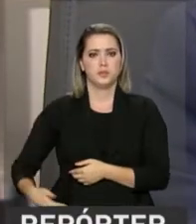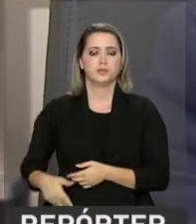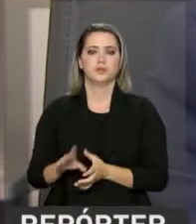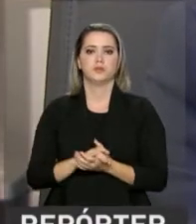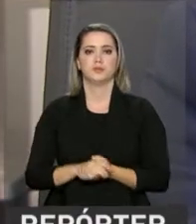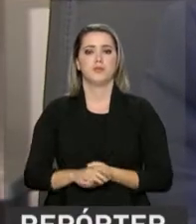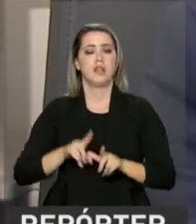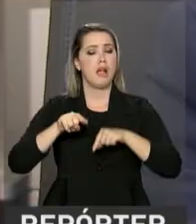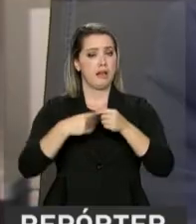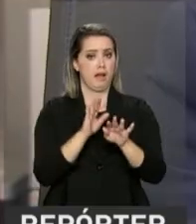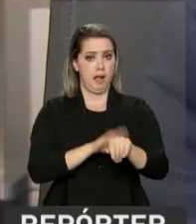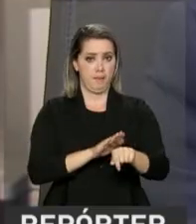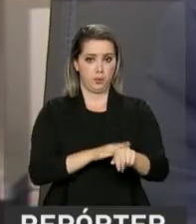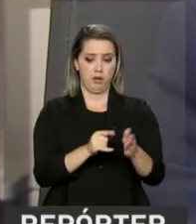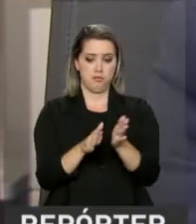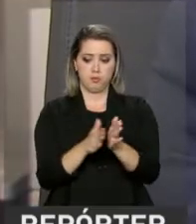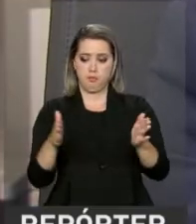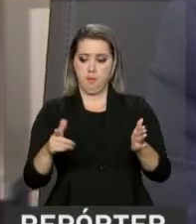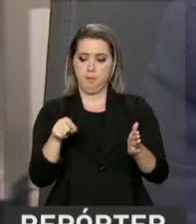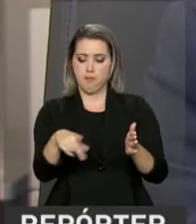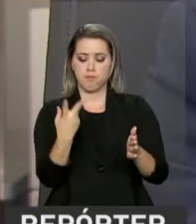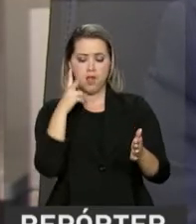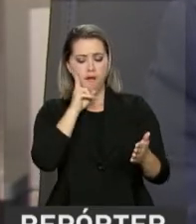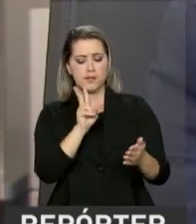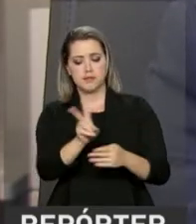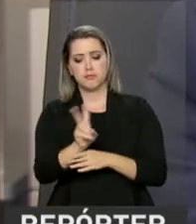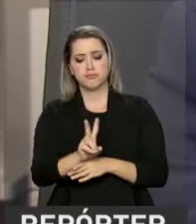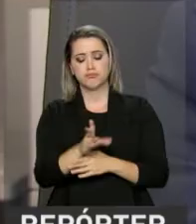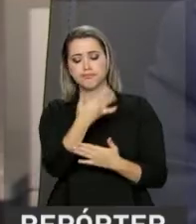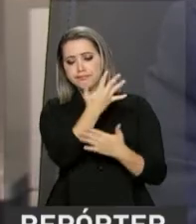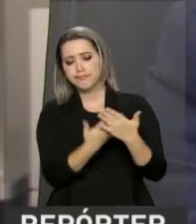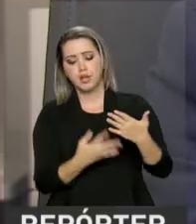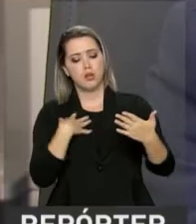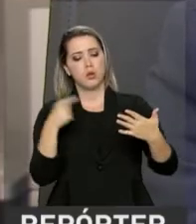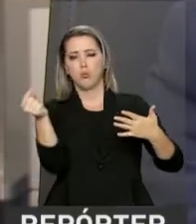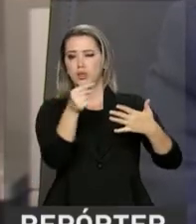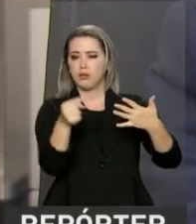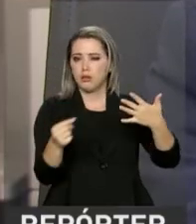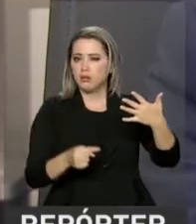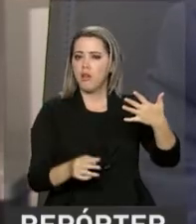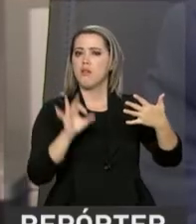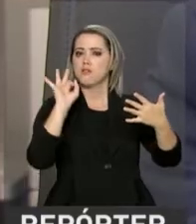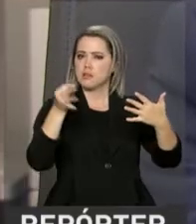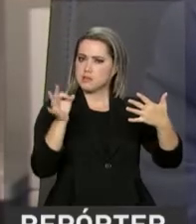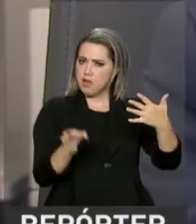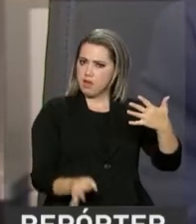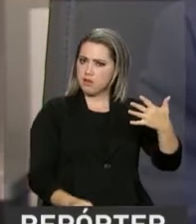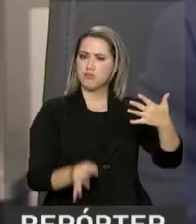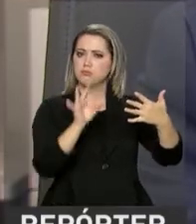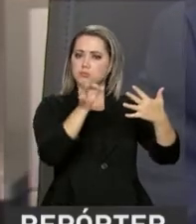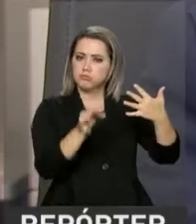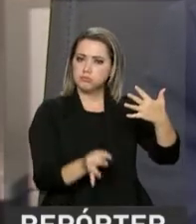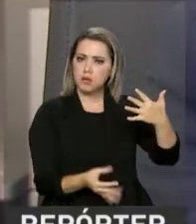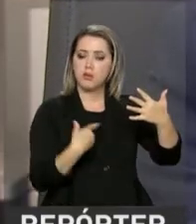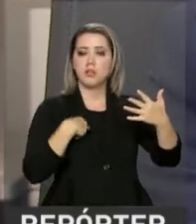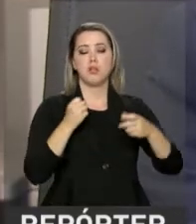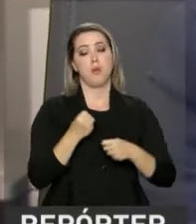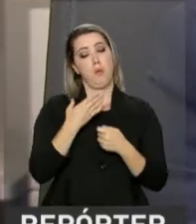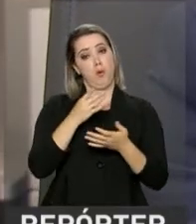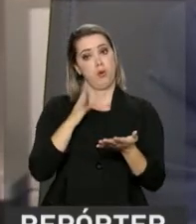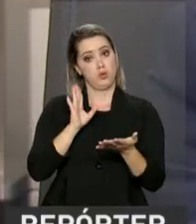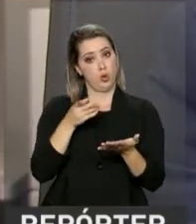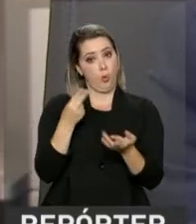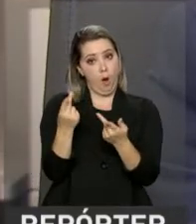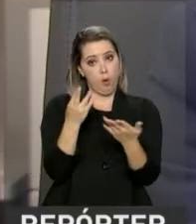mês é feita uma avaliação que a empresa executa o serviço é exatamente na quantidade e na qualidade que foi